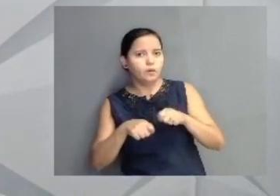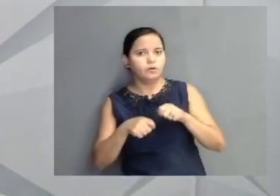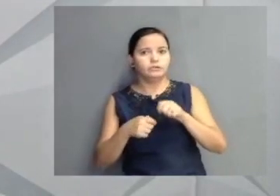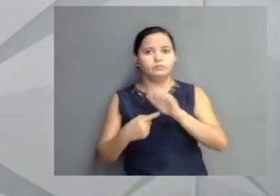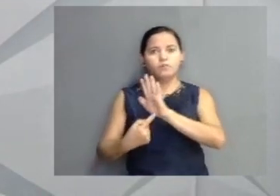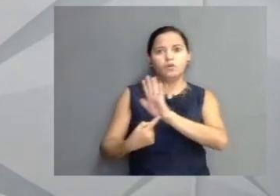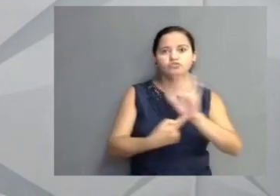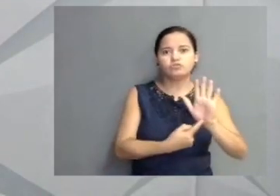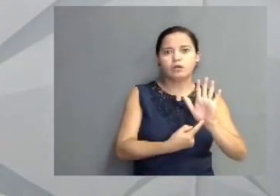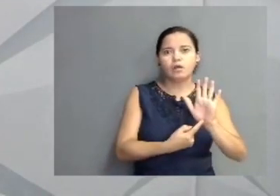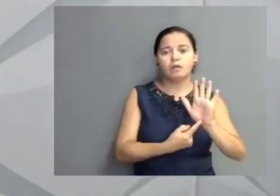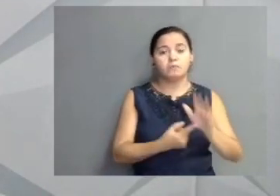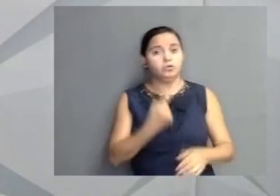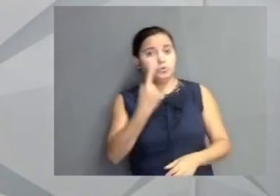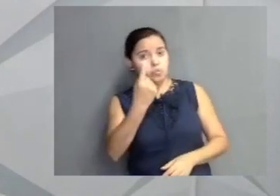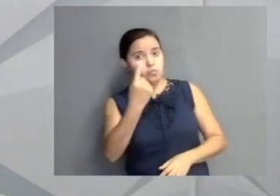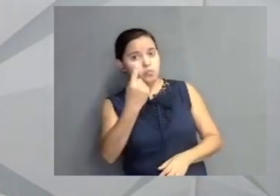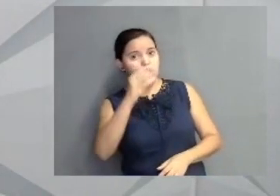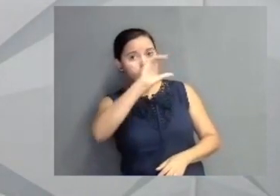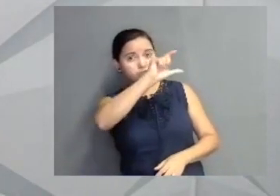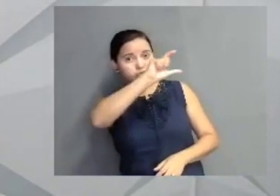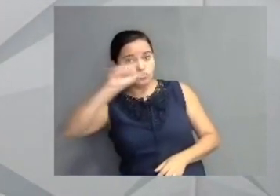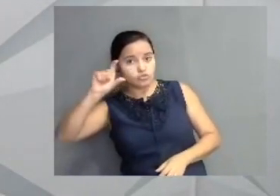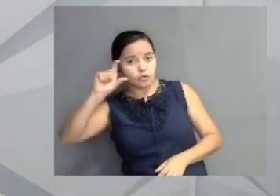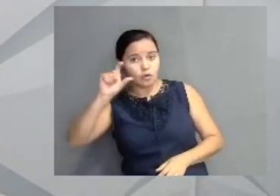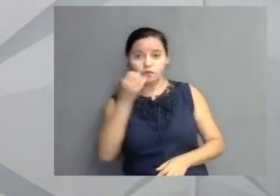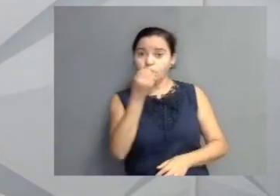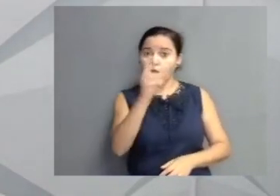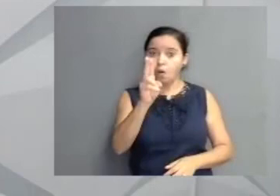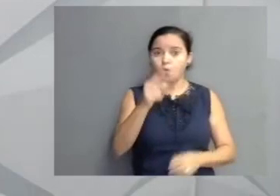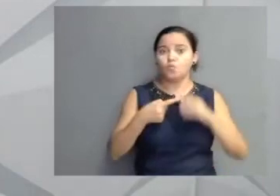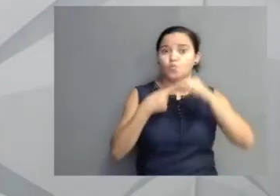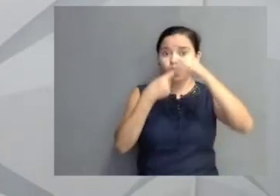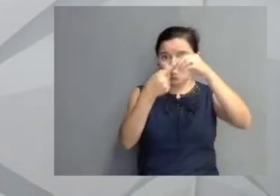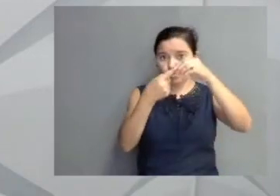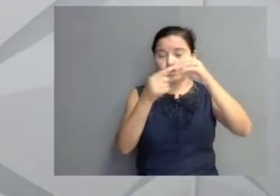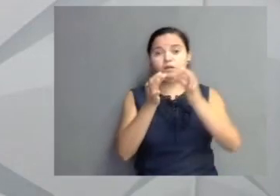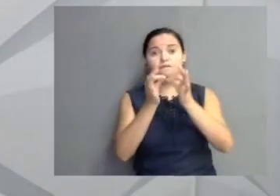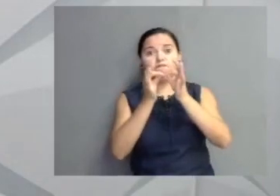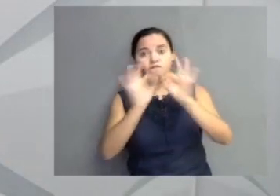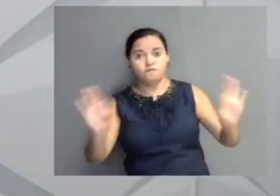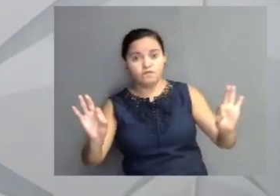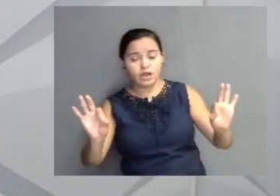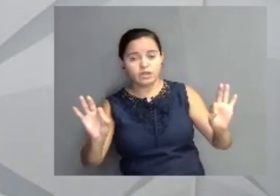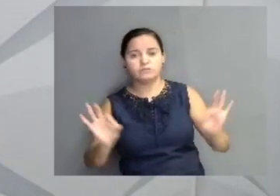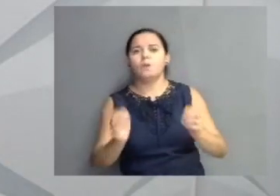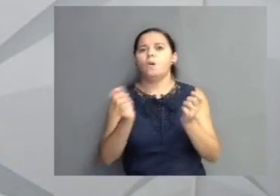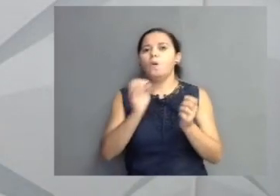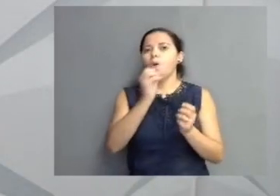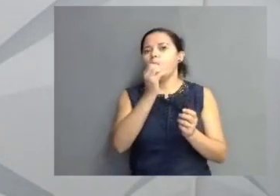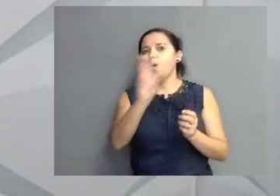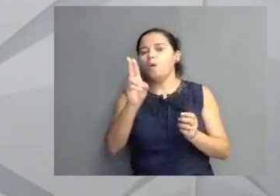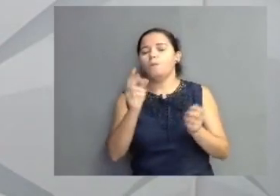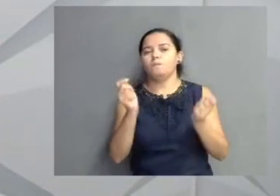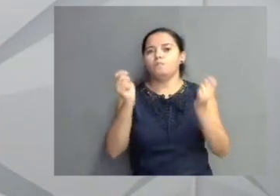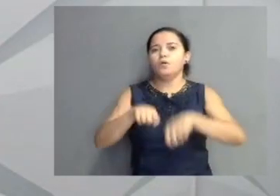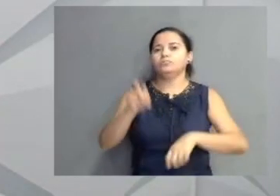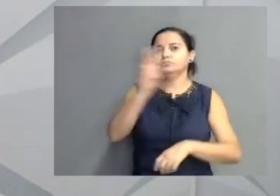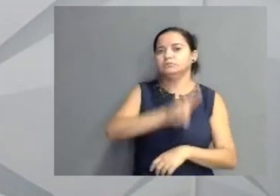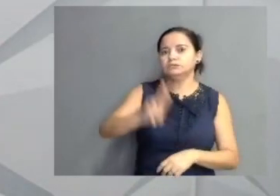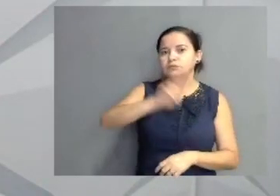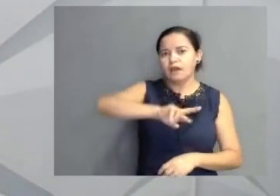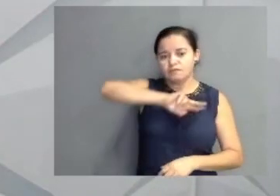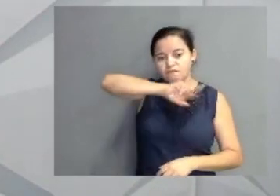um poema com uma única estrofe ou com uma única frase, tá? Ou posso utilizar várias estrofes e escrever um